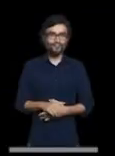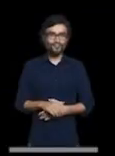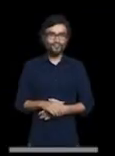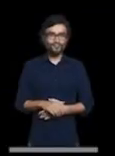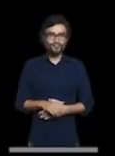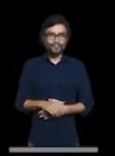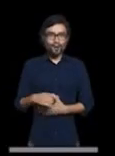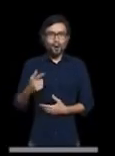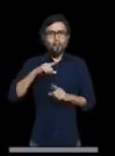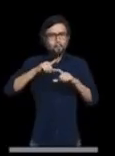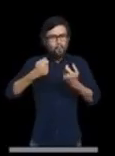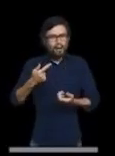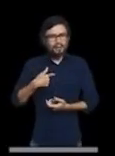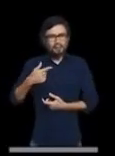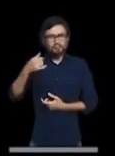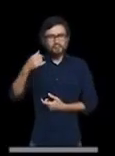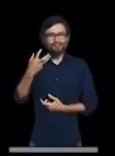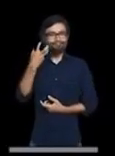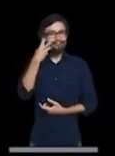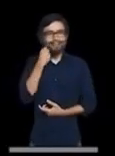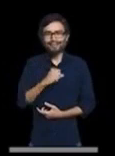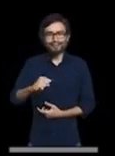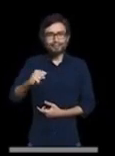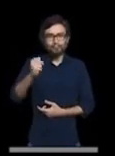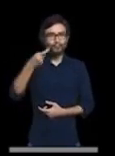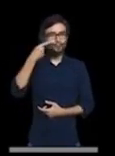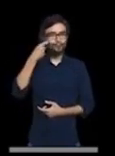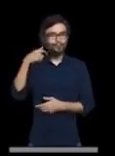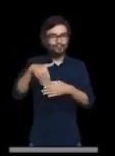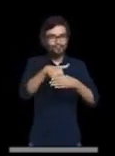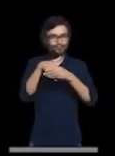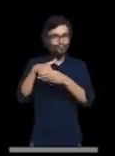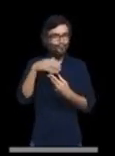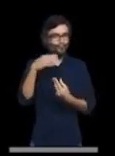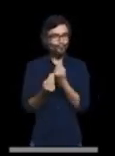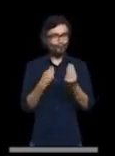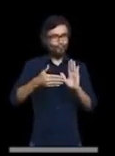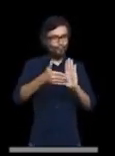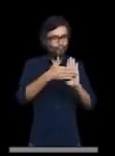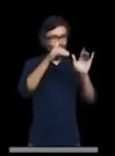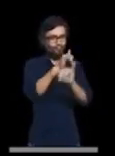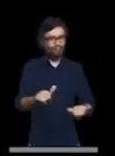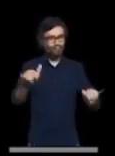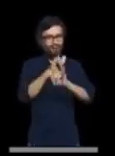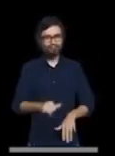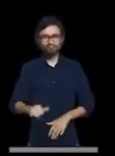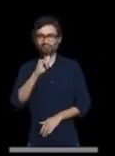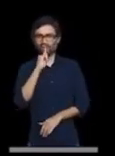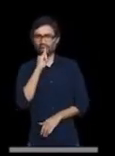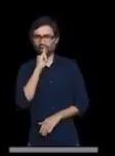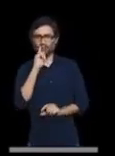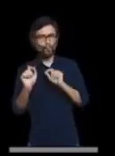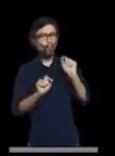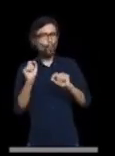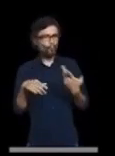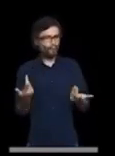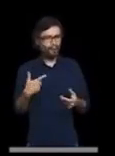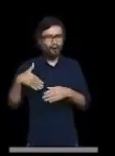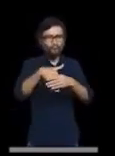Me causa indignação ver o candidato João Dória propondo e divulgando